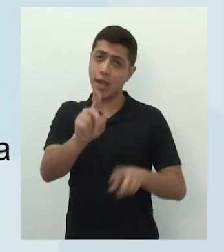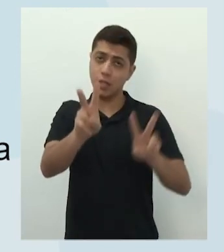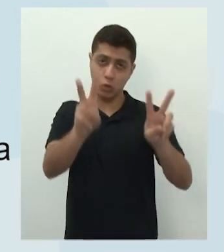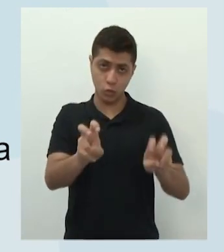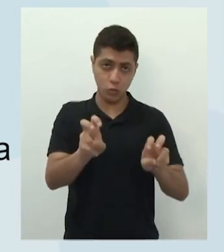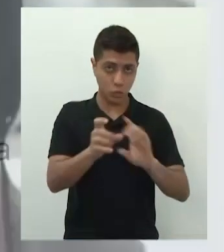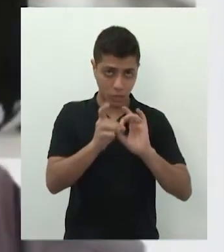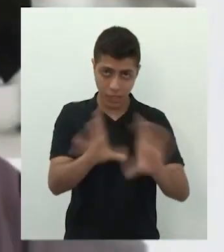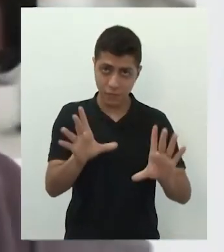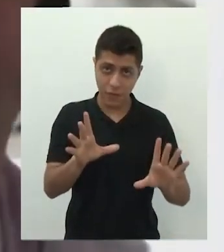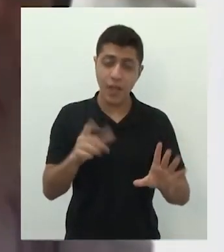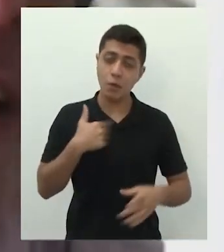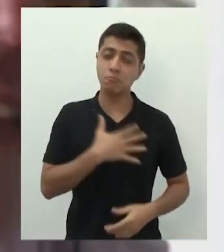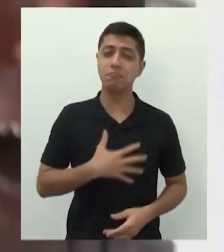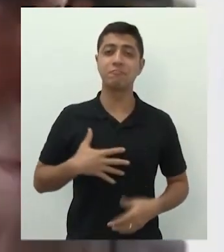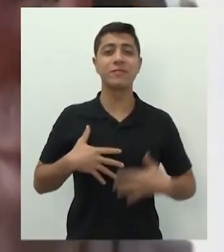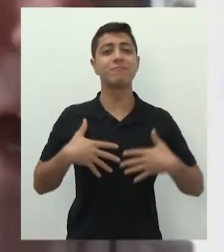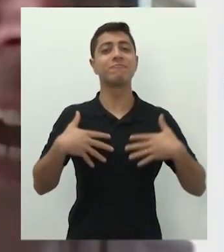comigo, colocar o teu